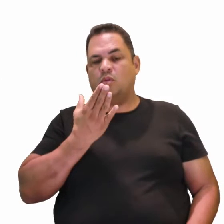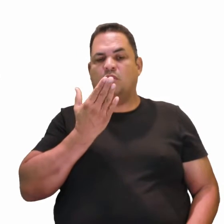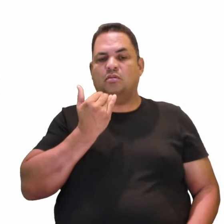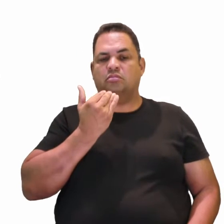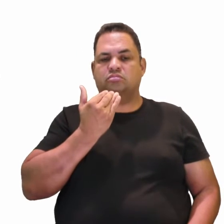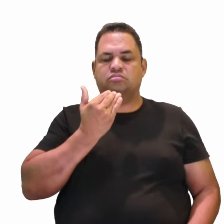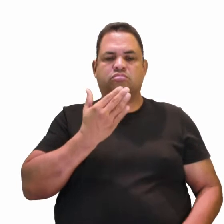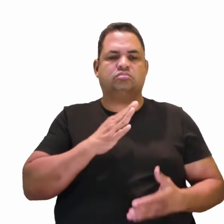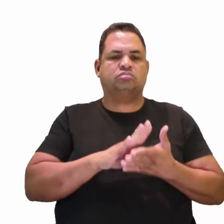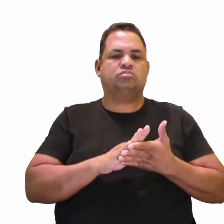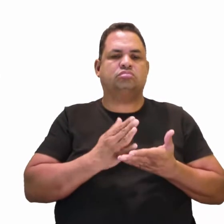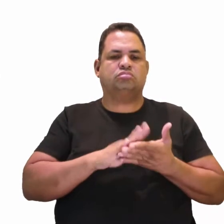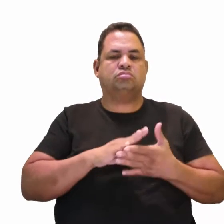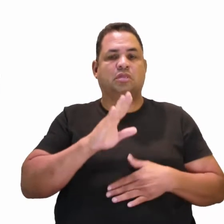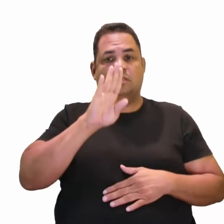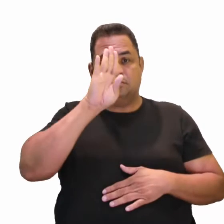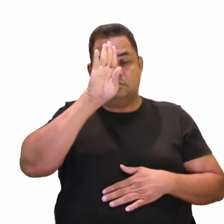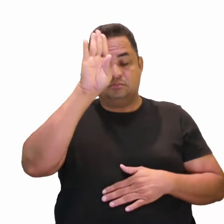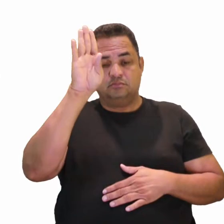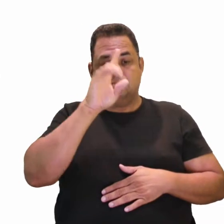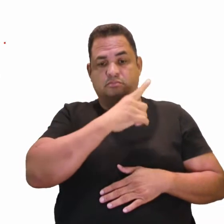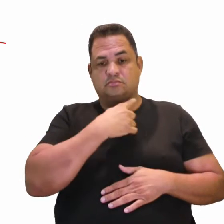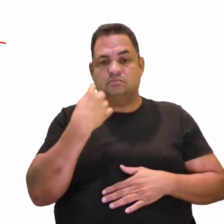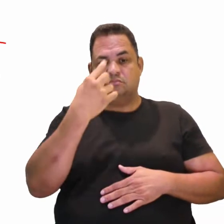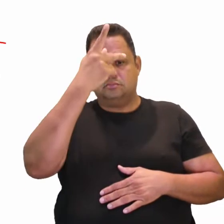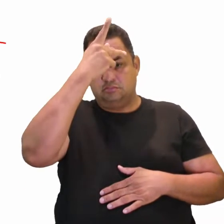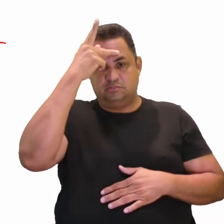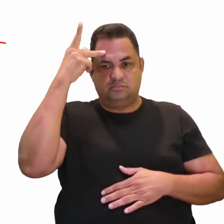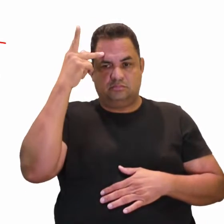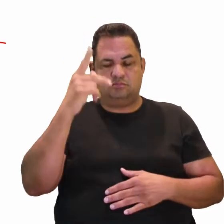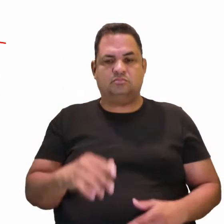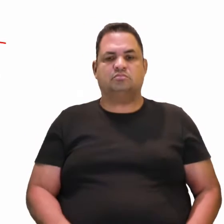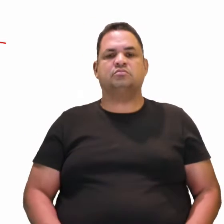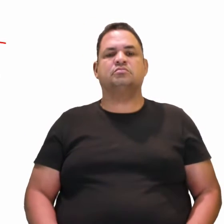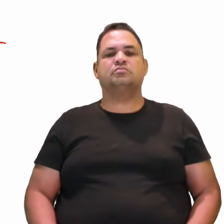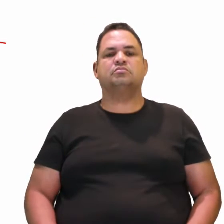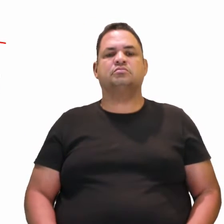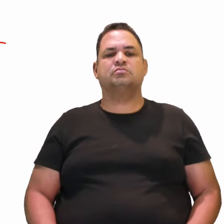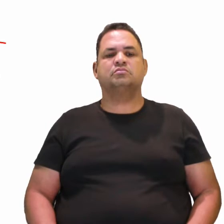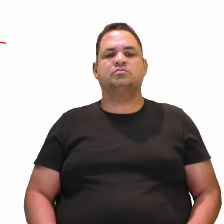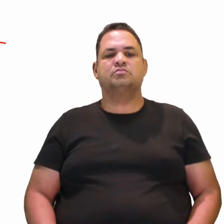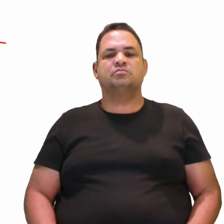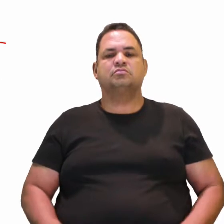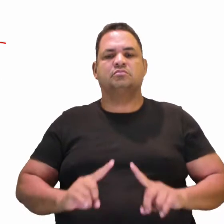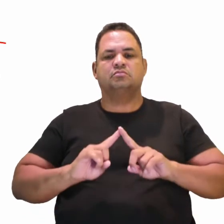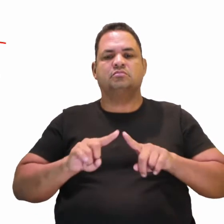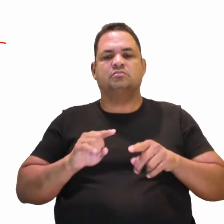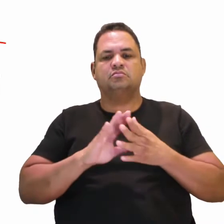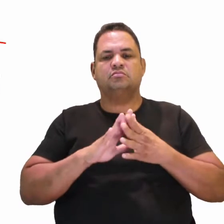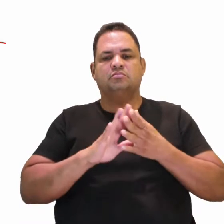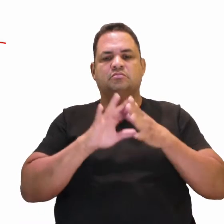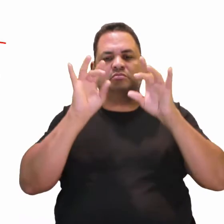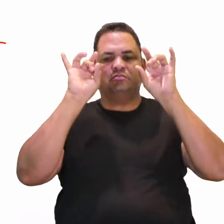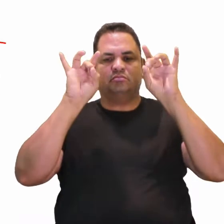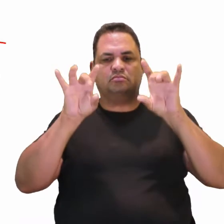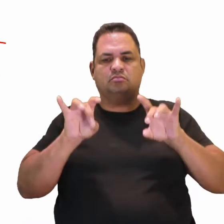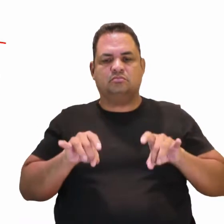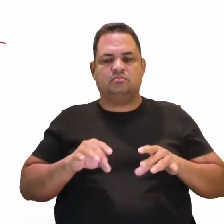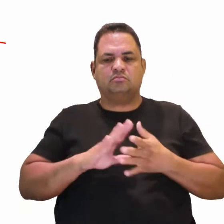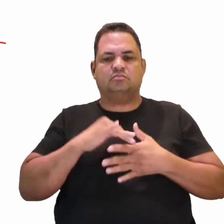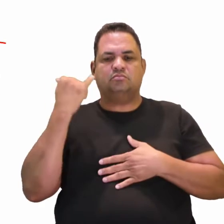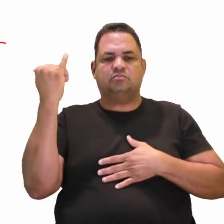essencial para todos, but it's especially important for growing teenagers, mas é especialmente